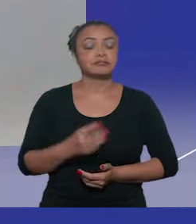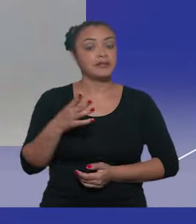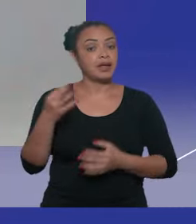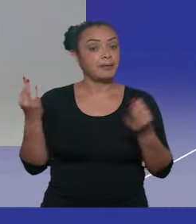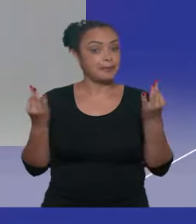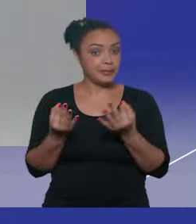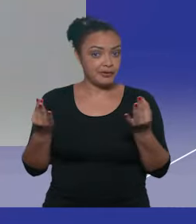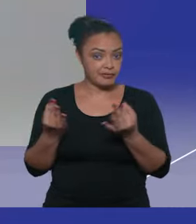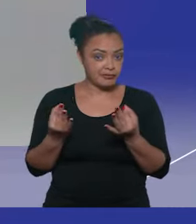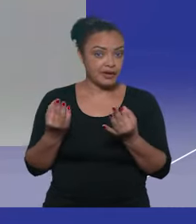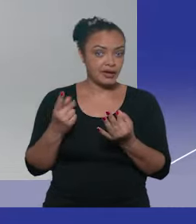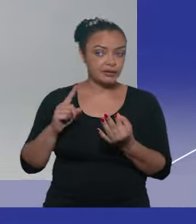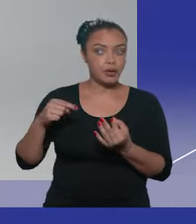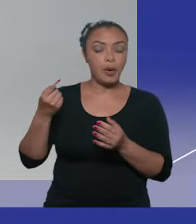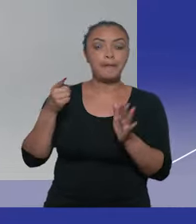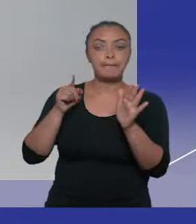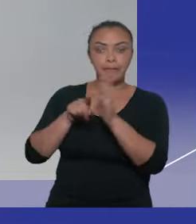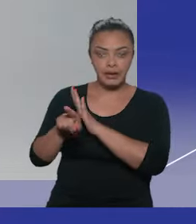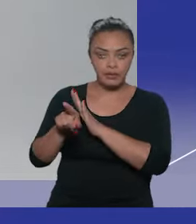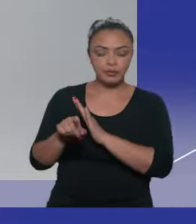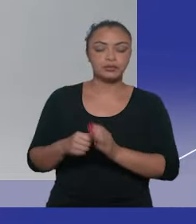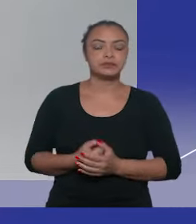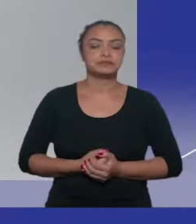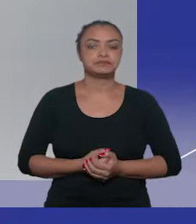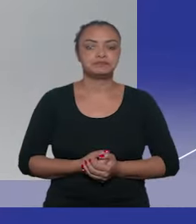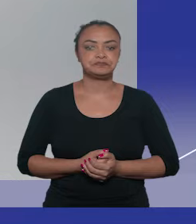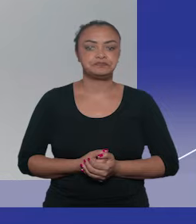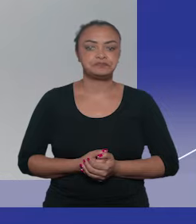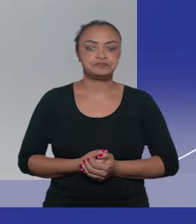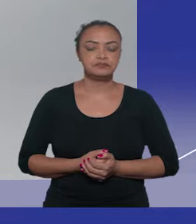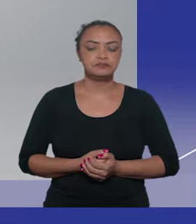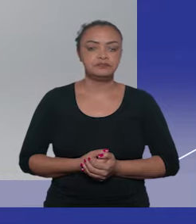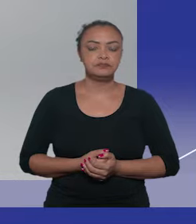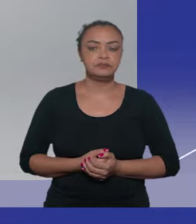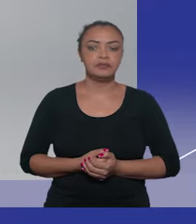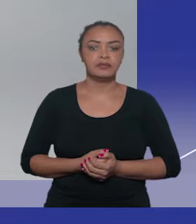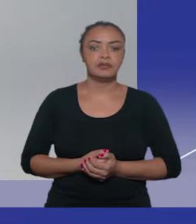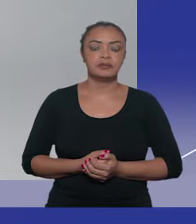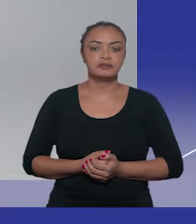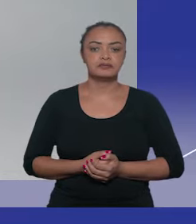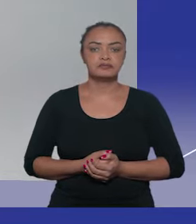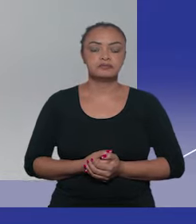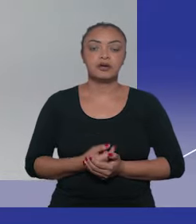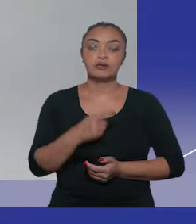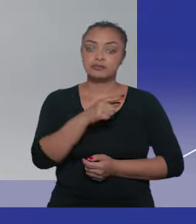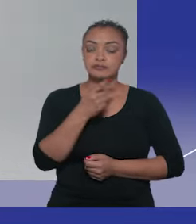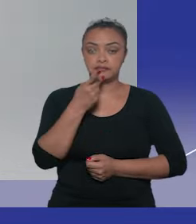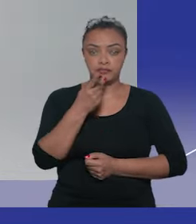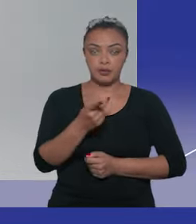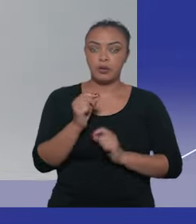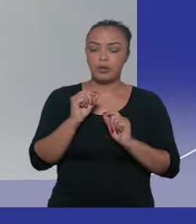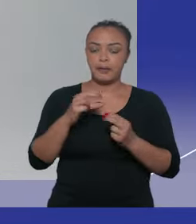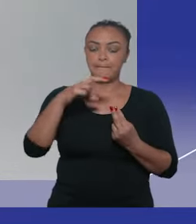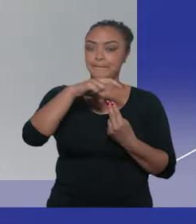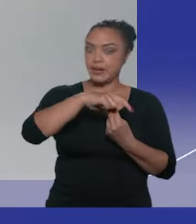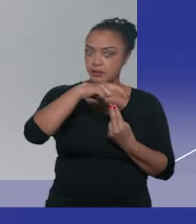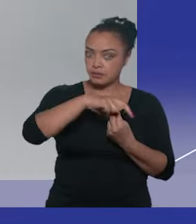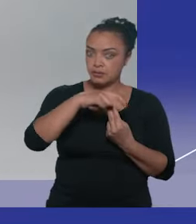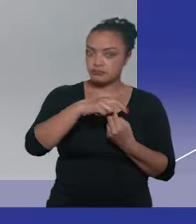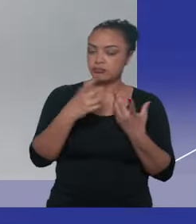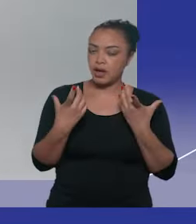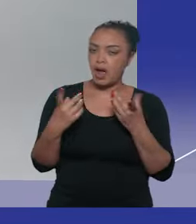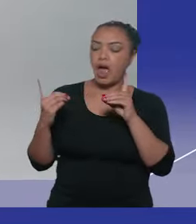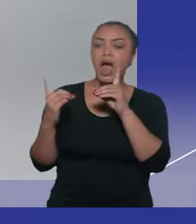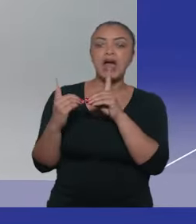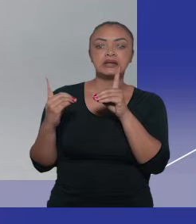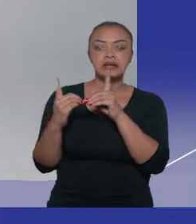ampliar seus horizontes. Eu acho que esse é um gancho perfeito para minha próxima pergunta, Cunha. Como